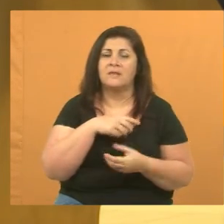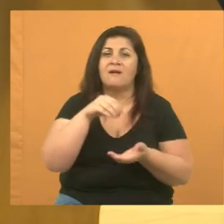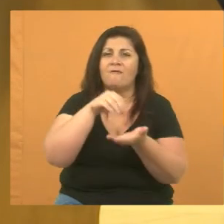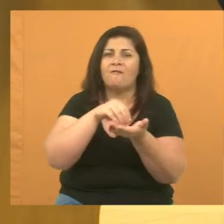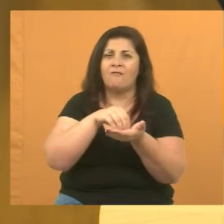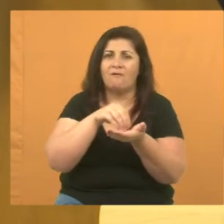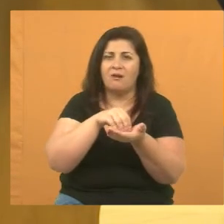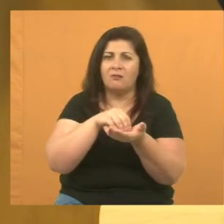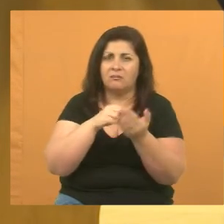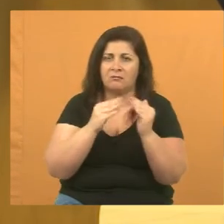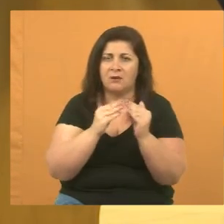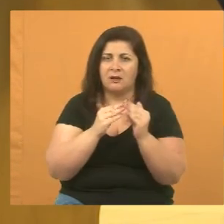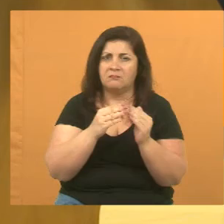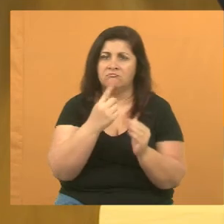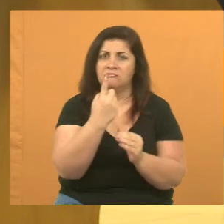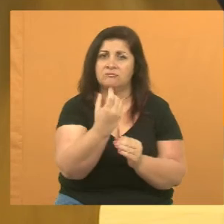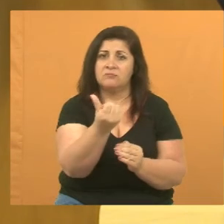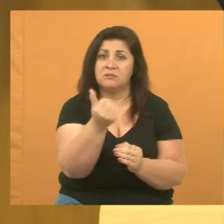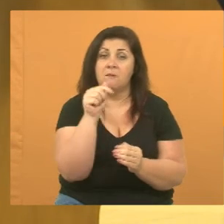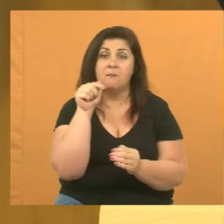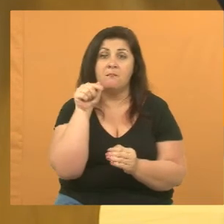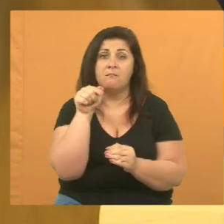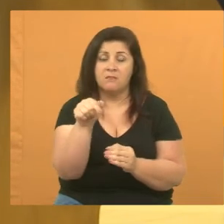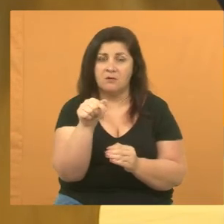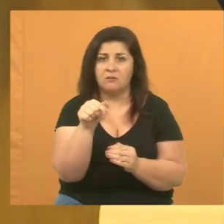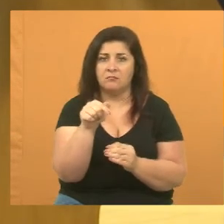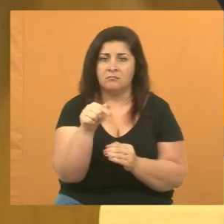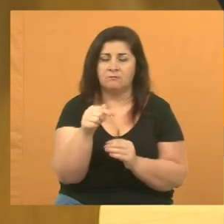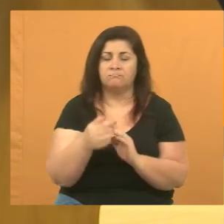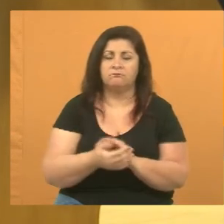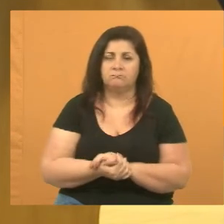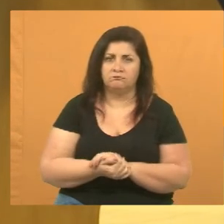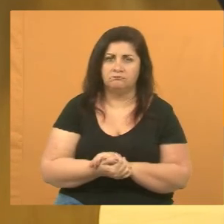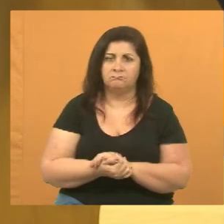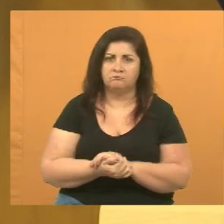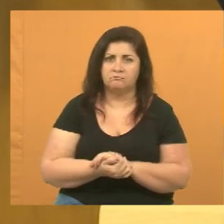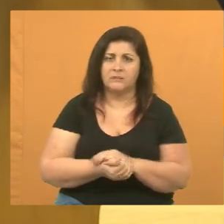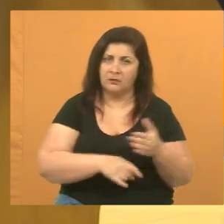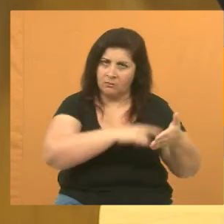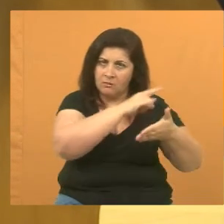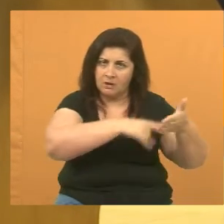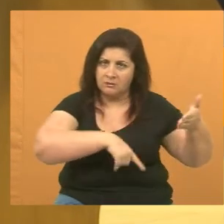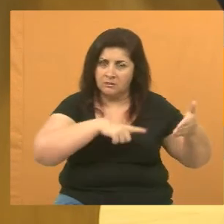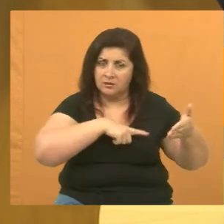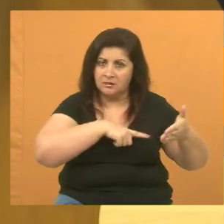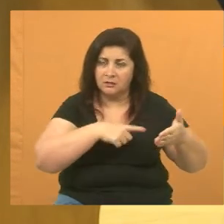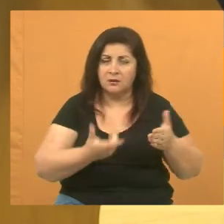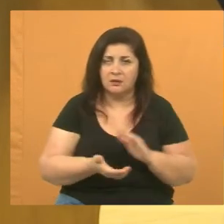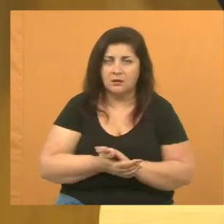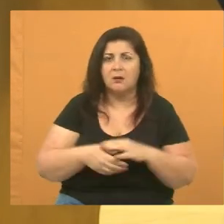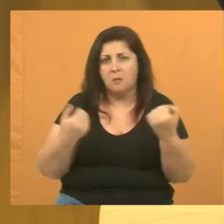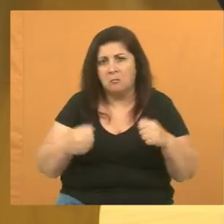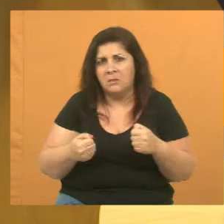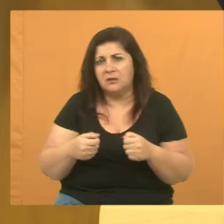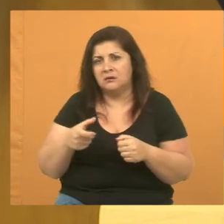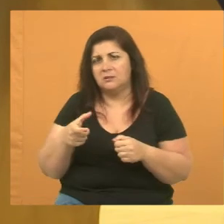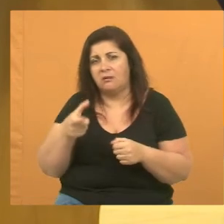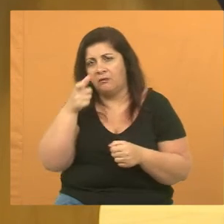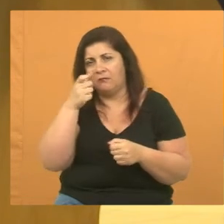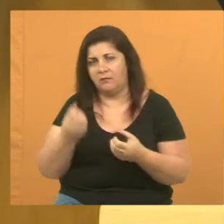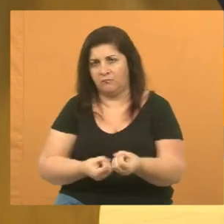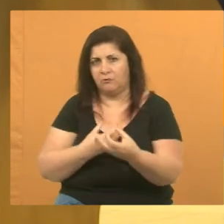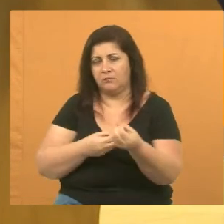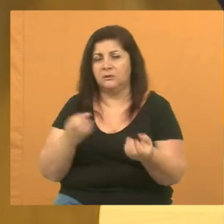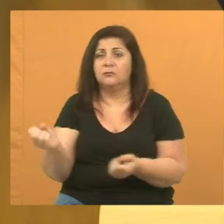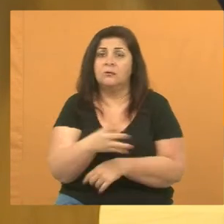de 16 mil moradias na nossa cidade. É um cadastro que nós temos, evidentemente ele precisa ser atualizado,